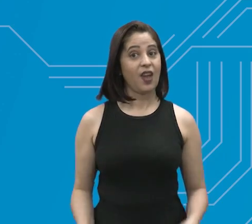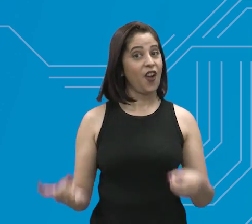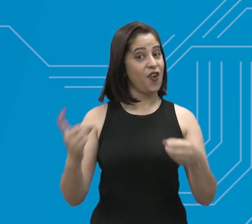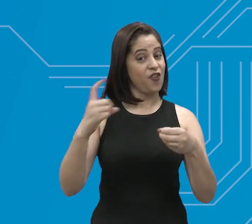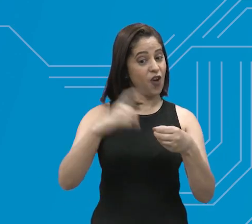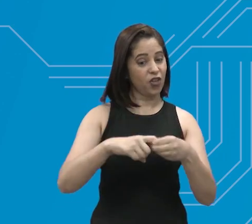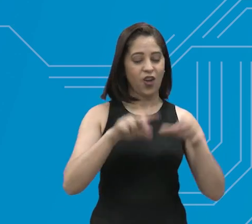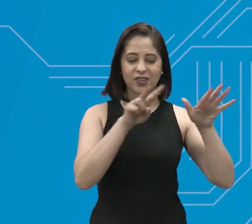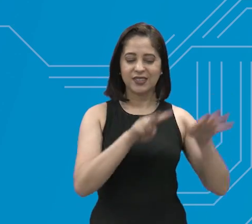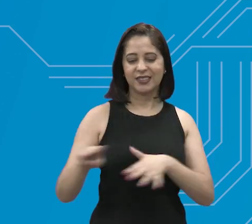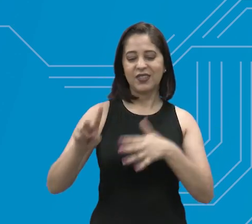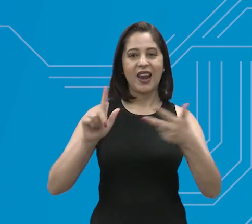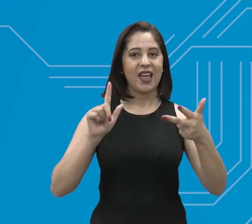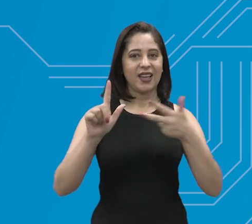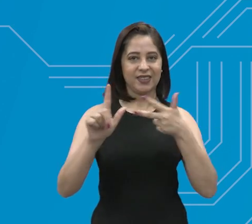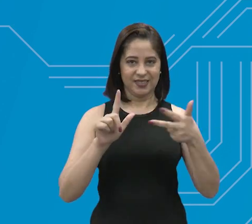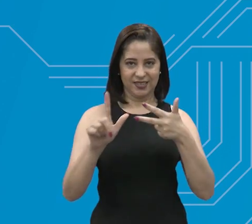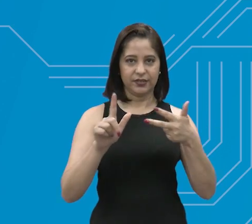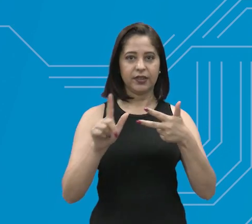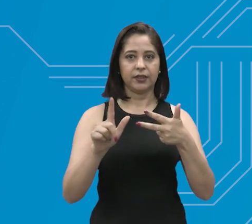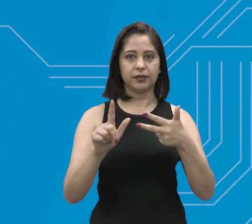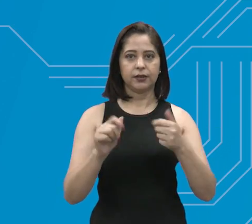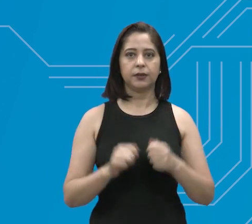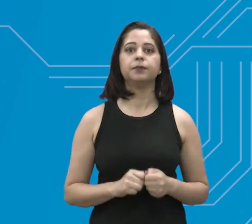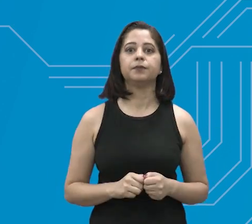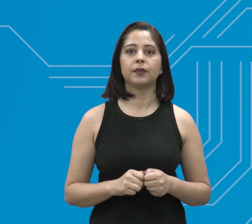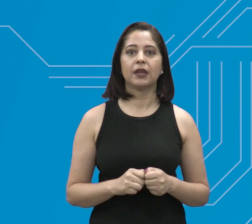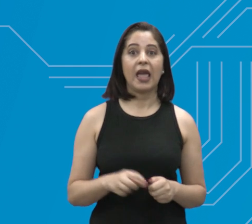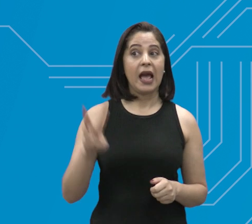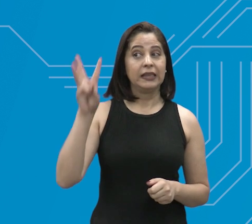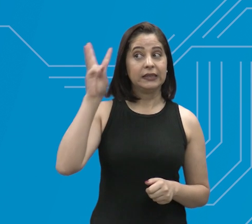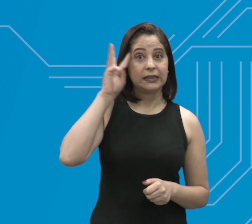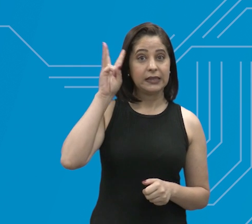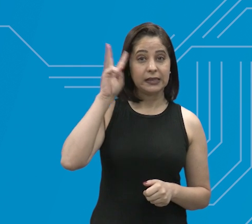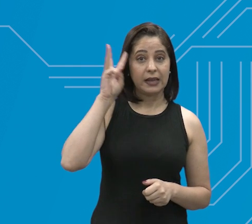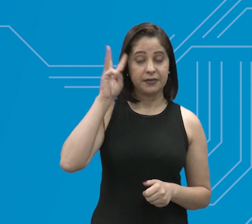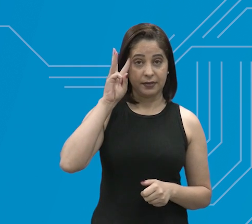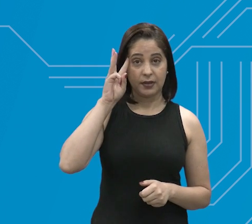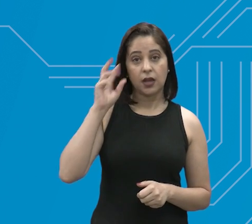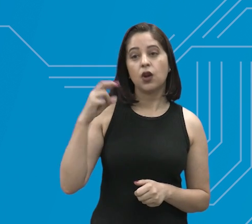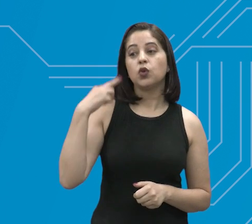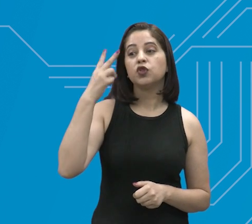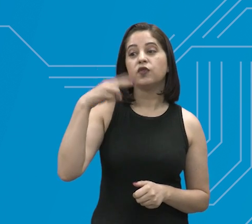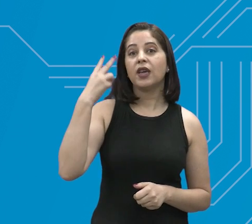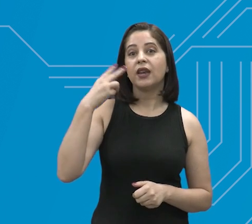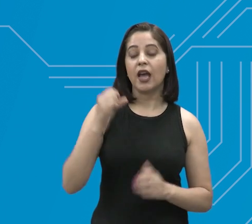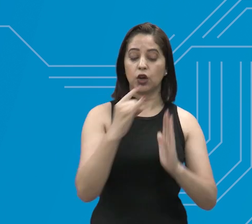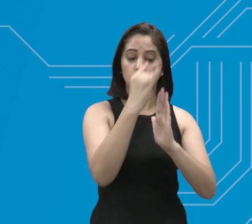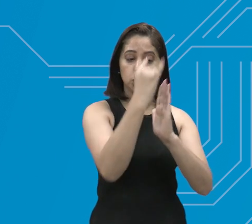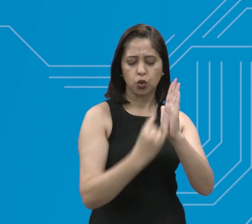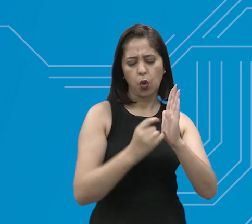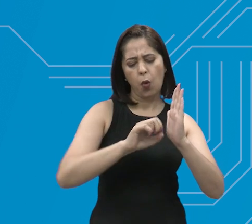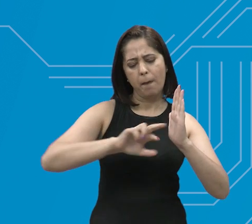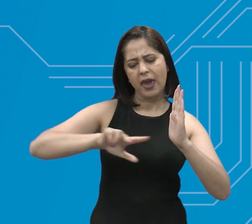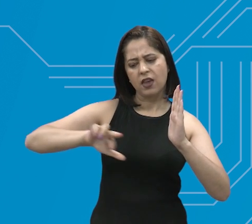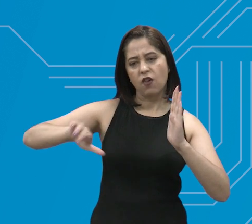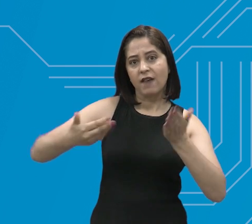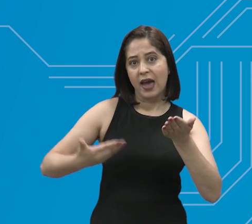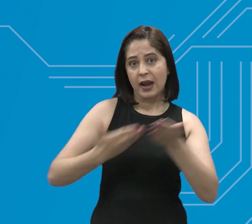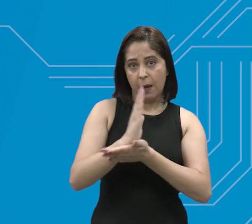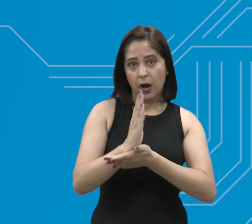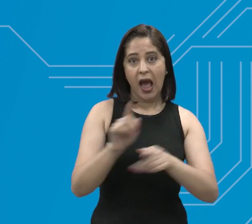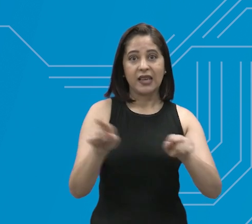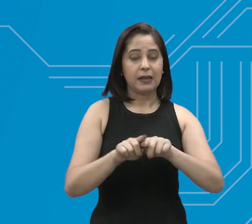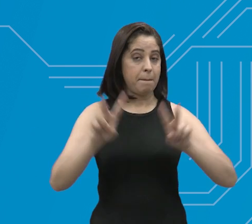Estamos de volta com Semana Legislativa. E na última terça-feira, os vereadores aprovaram documentos e debateram temas